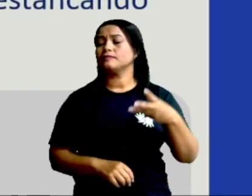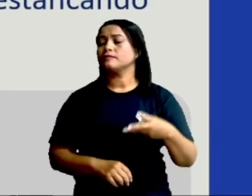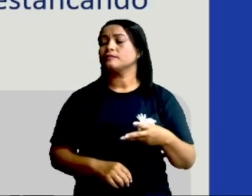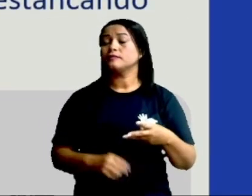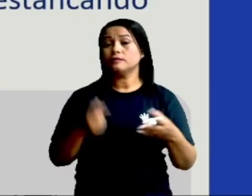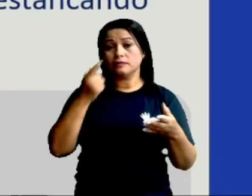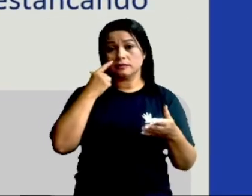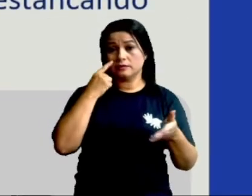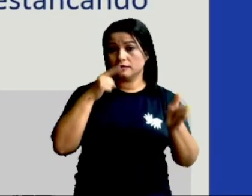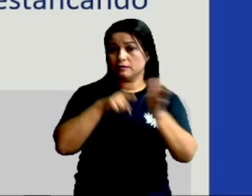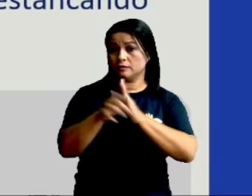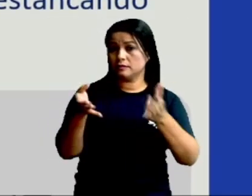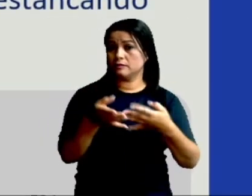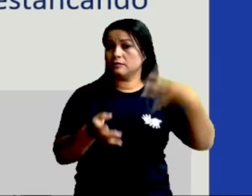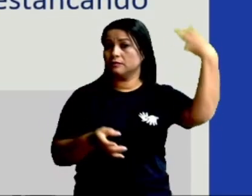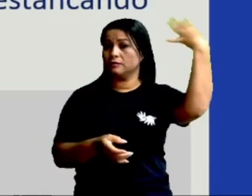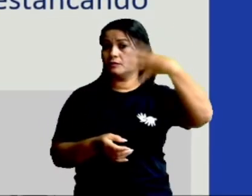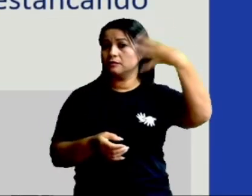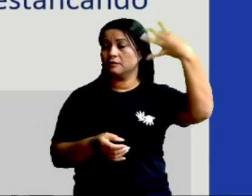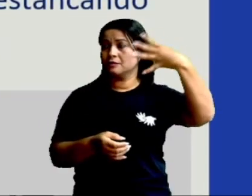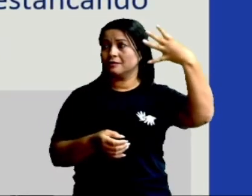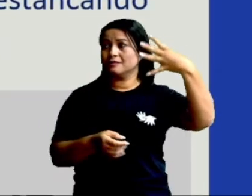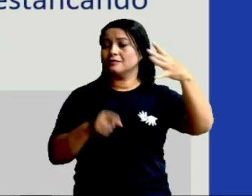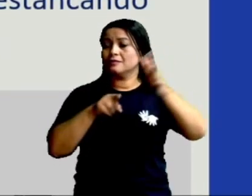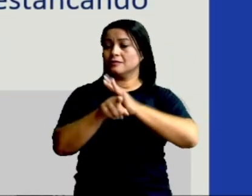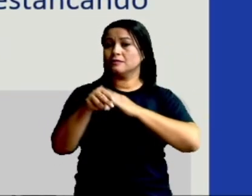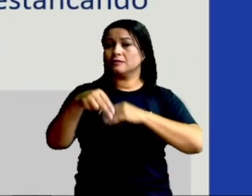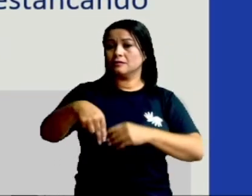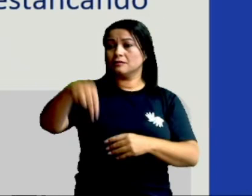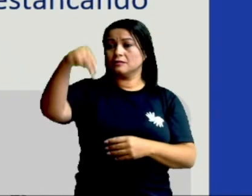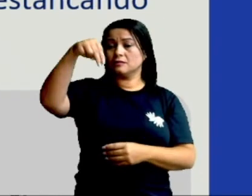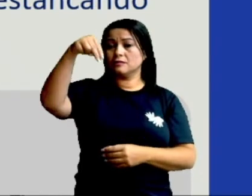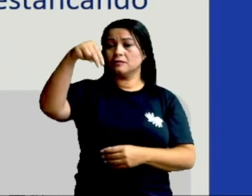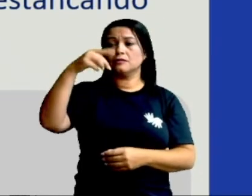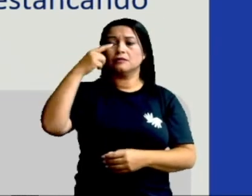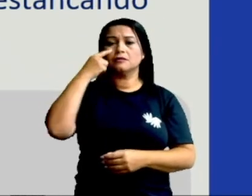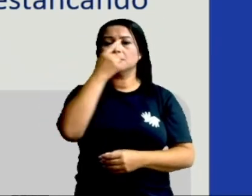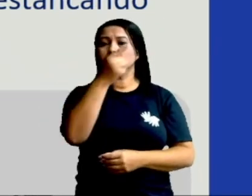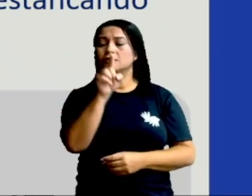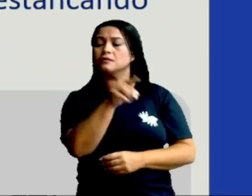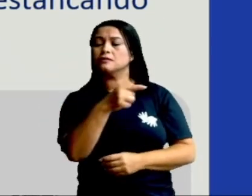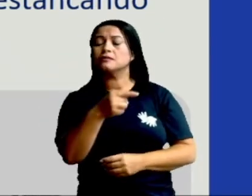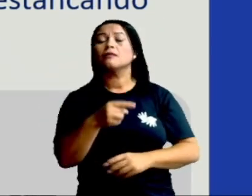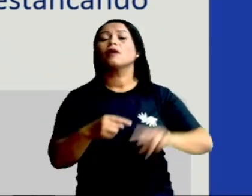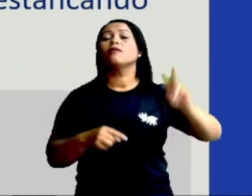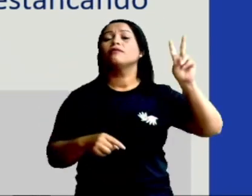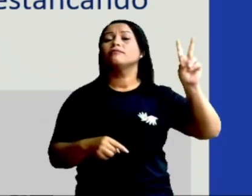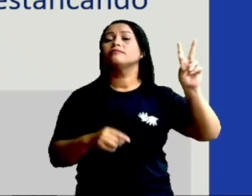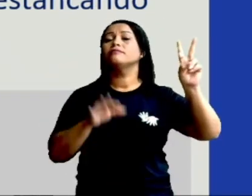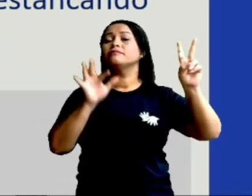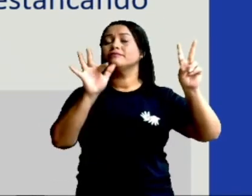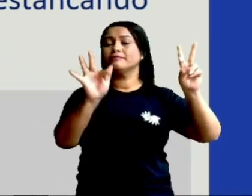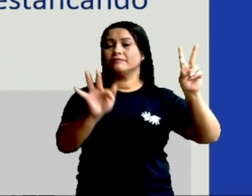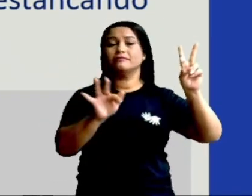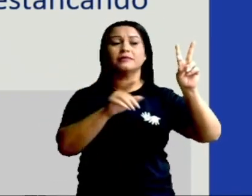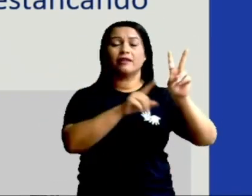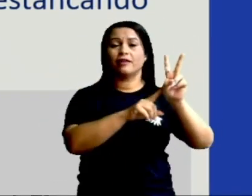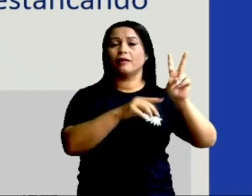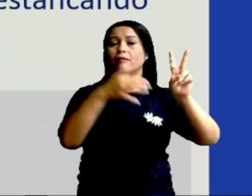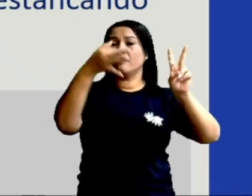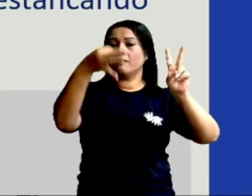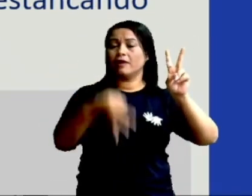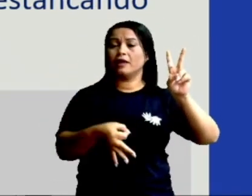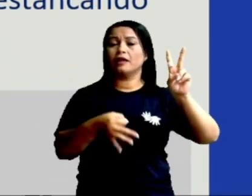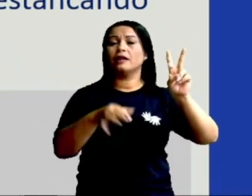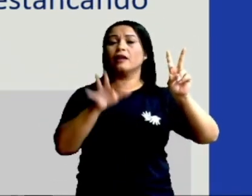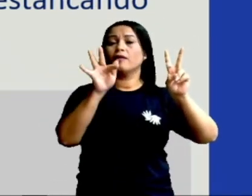Então vamos lá quarta questão sobre a região norte assinale v para verdadeiro ou f para falso com